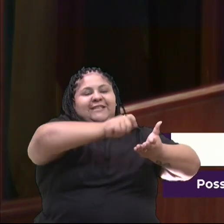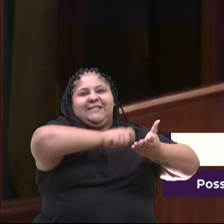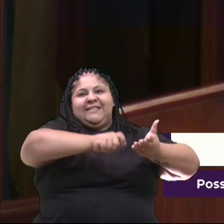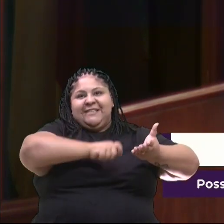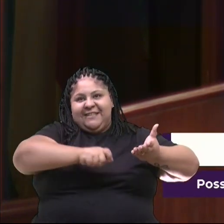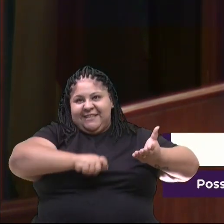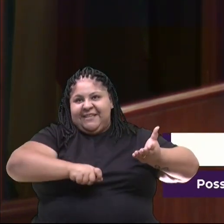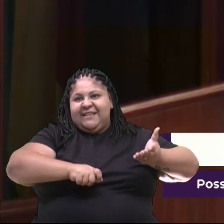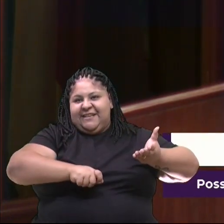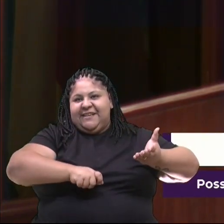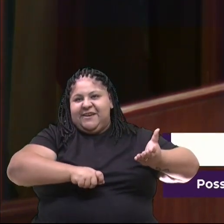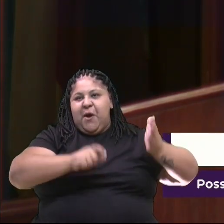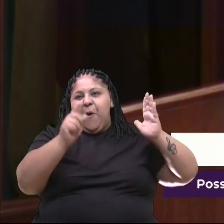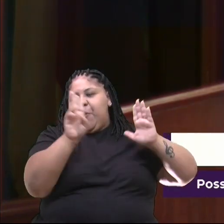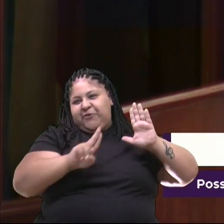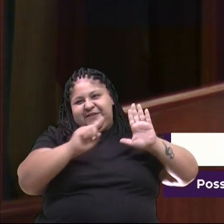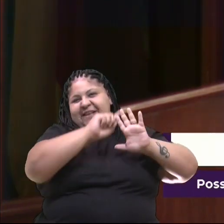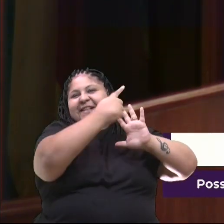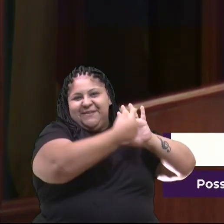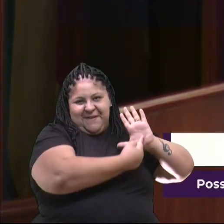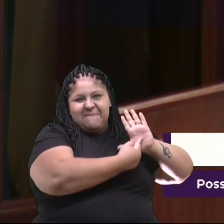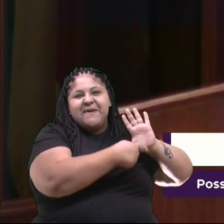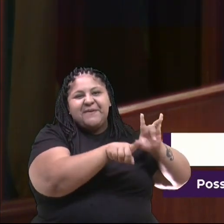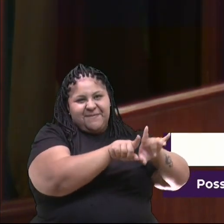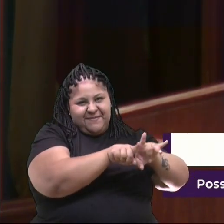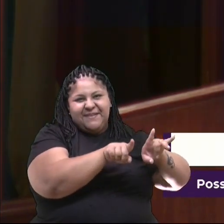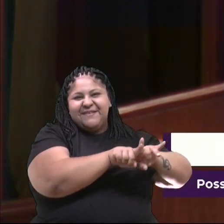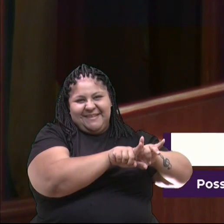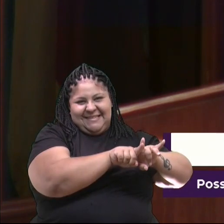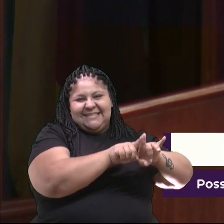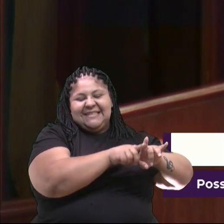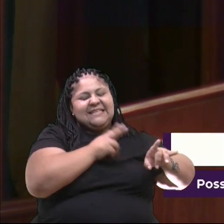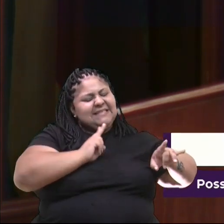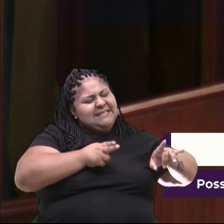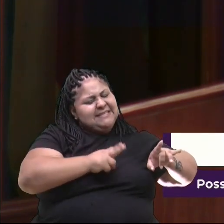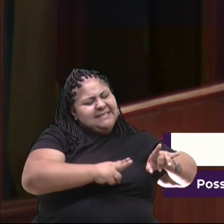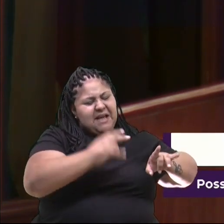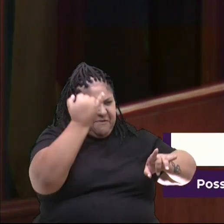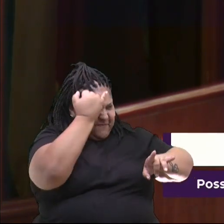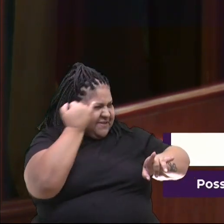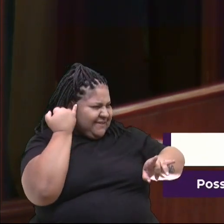inclusive à mão, né, vereador Zé D'Ambrosio? Aqui com as anotações sempre.